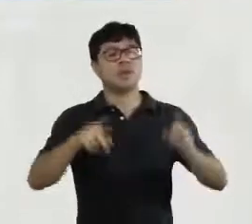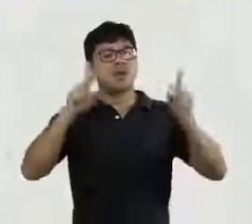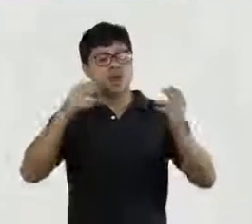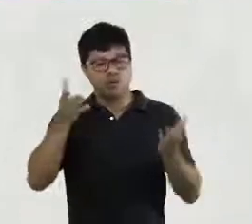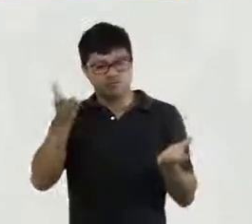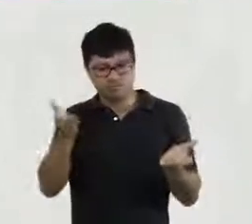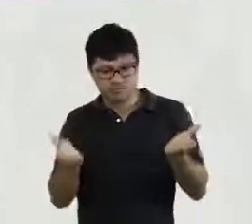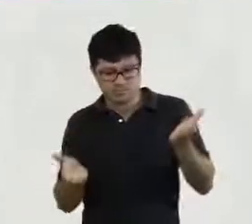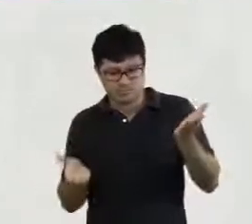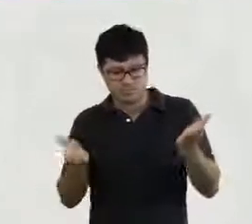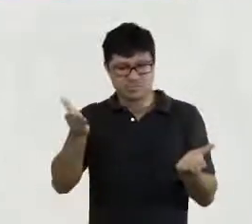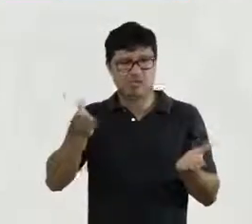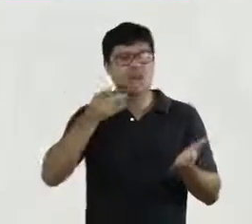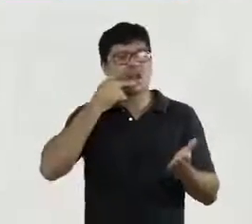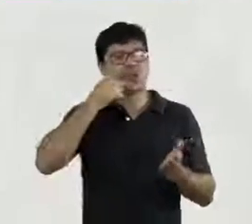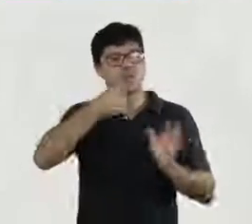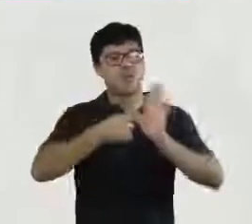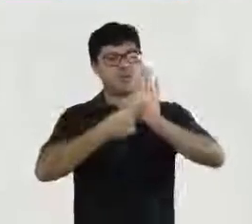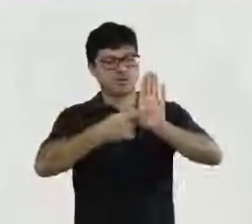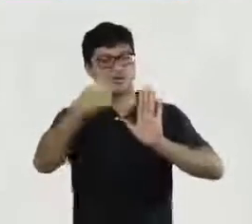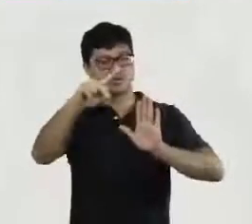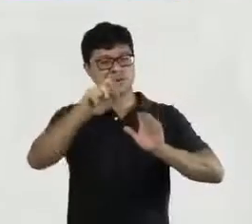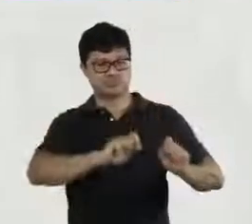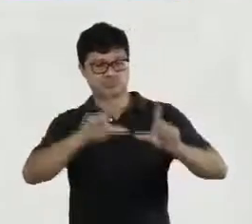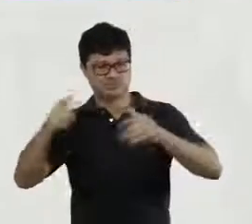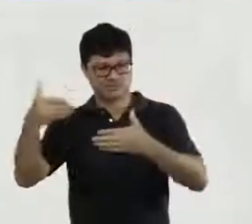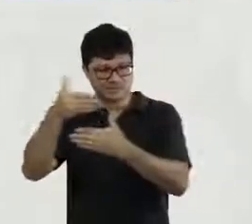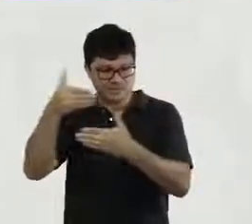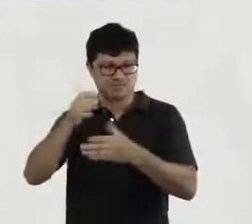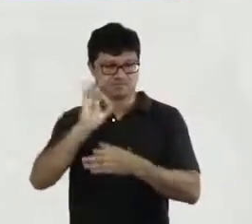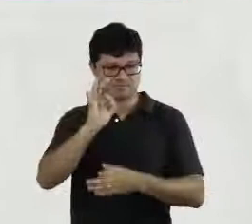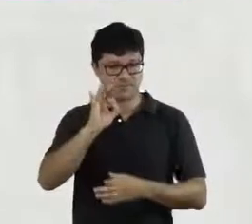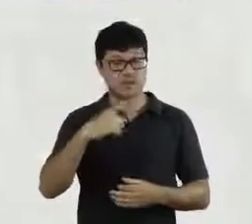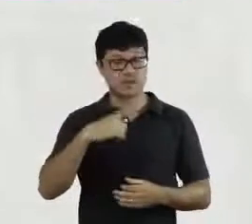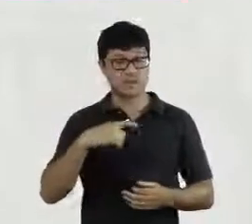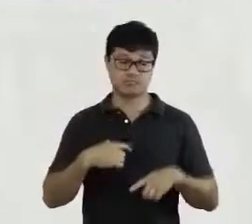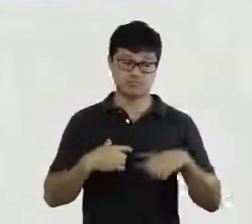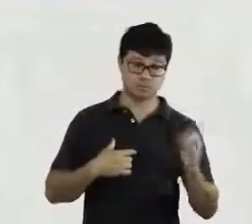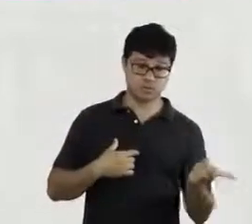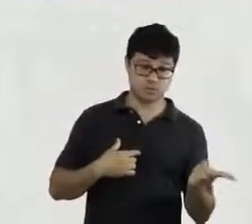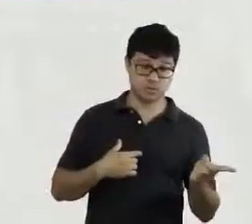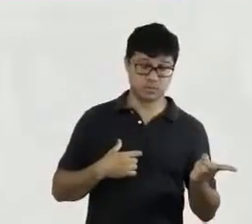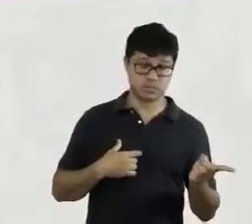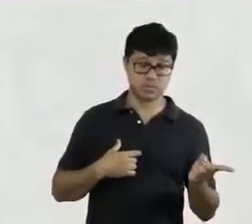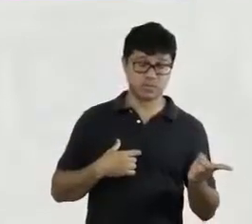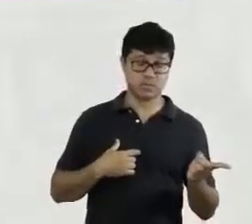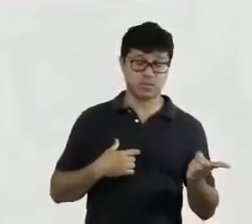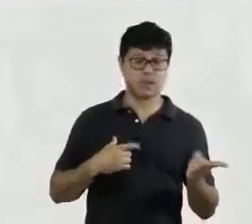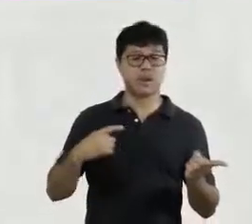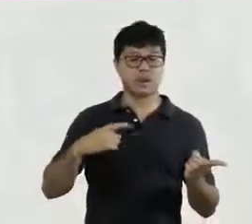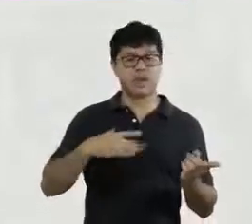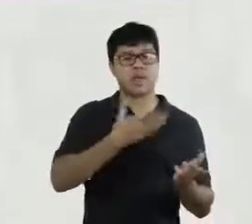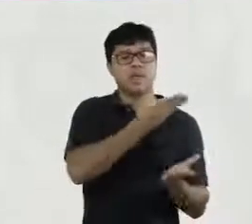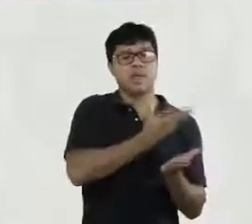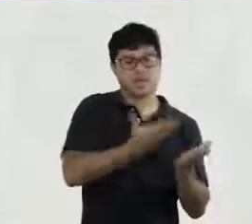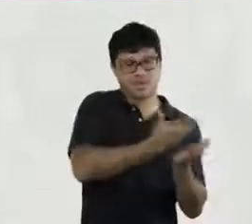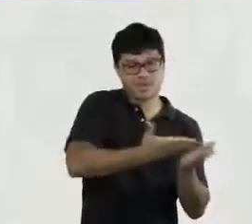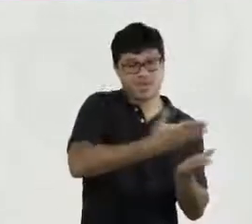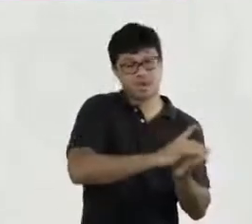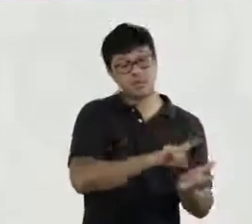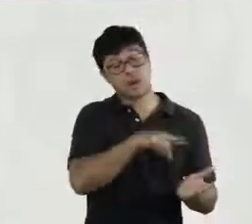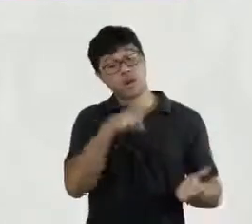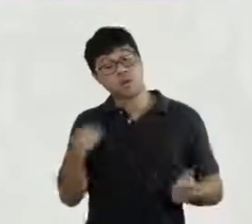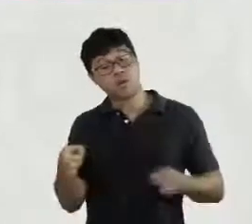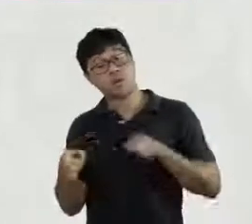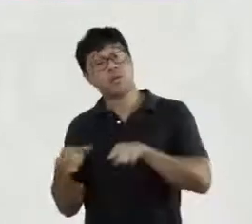aquela balança que o senhor mostrou no slide. Por um lado, está havendo uma grande perda, mas por